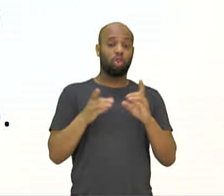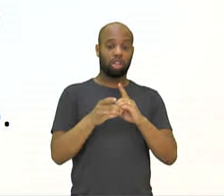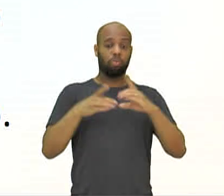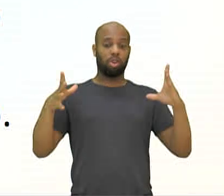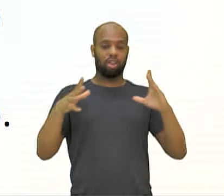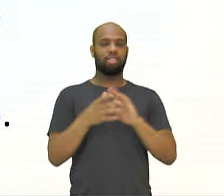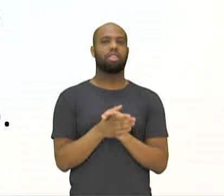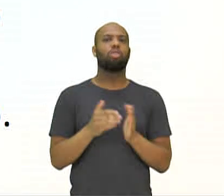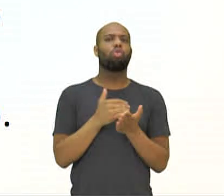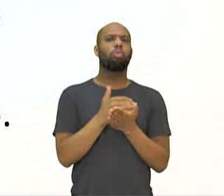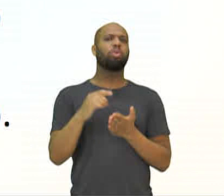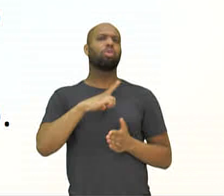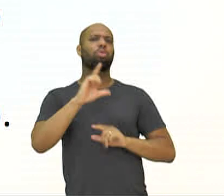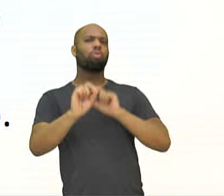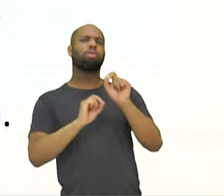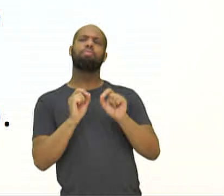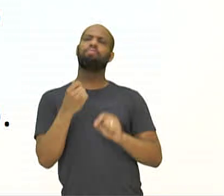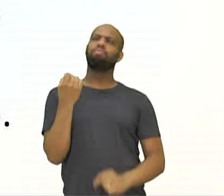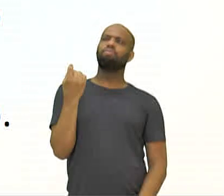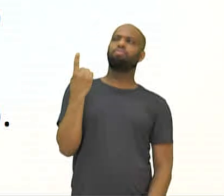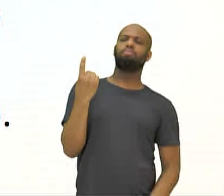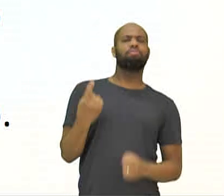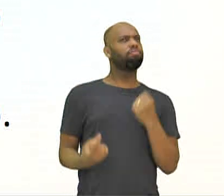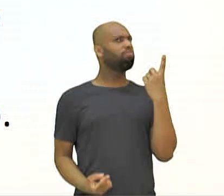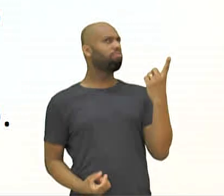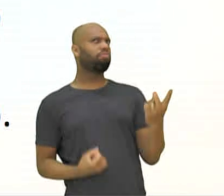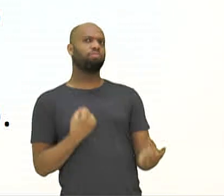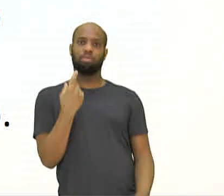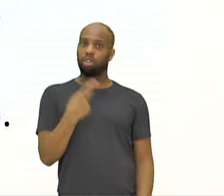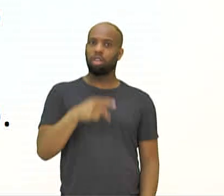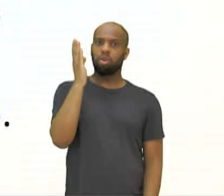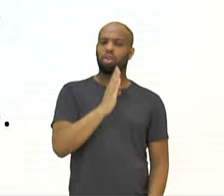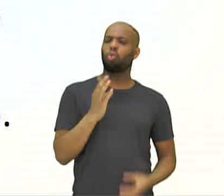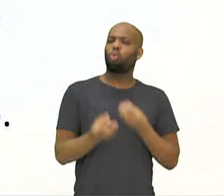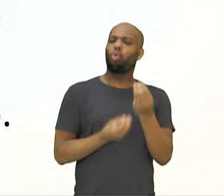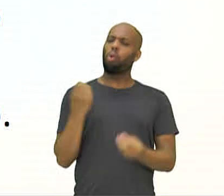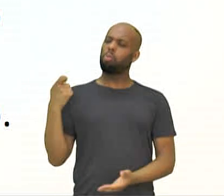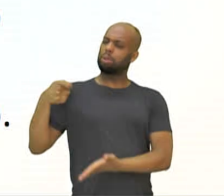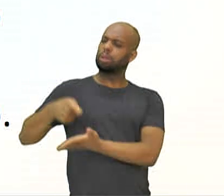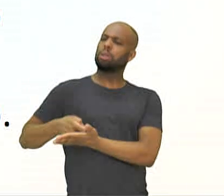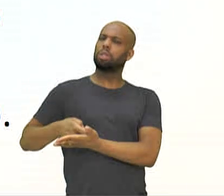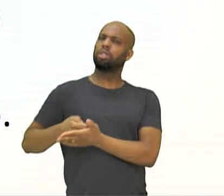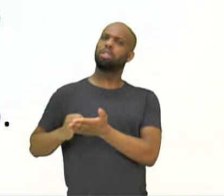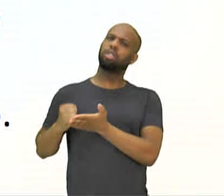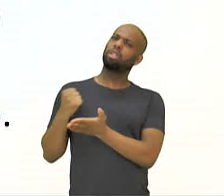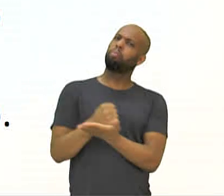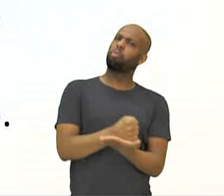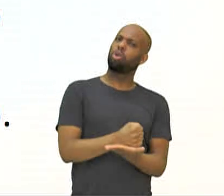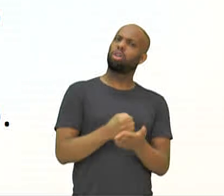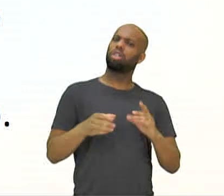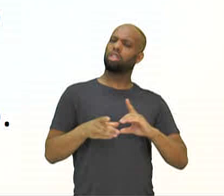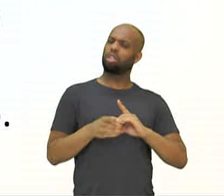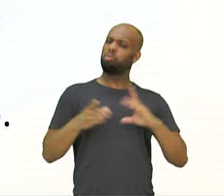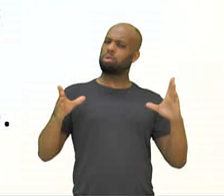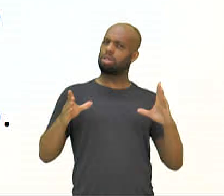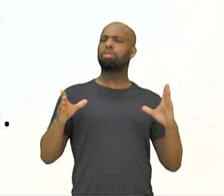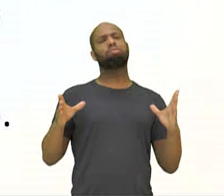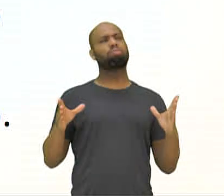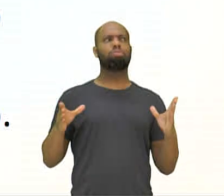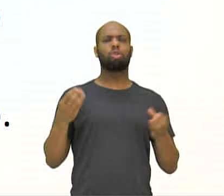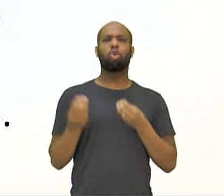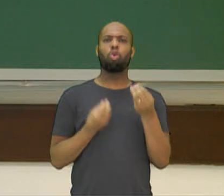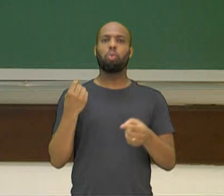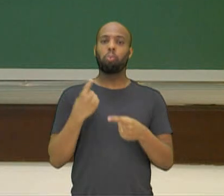liberais começou a levantar questionamentos aqui no Brasil. Como pode um ditador apoiar democracias liberais. Se a gente